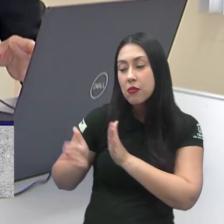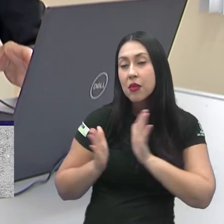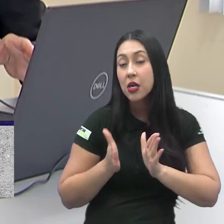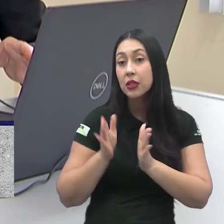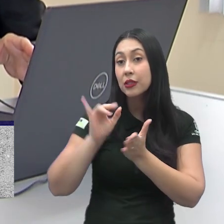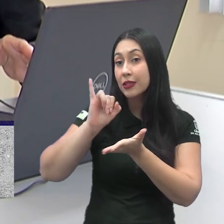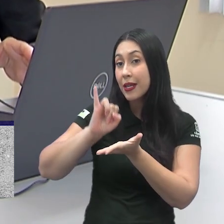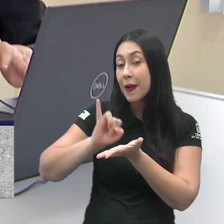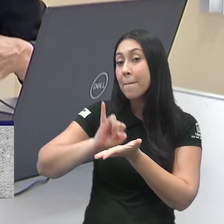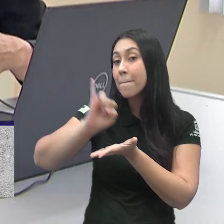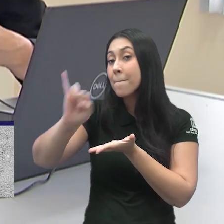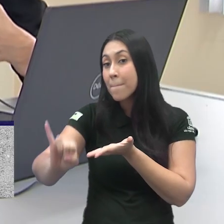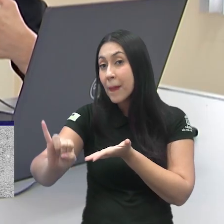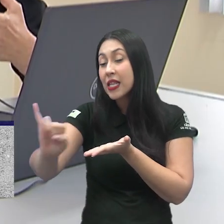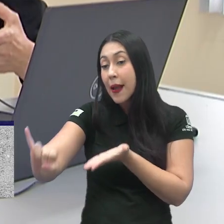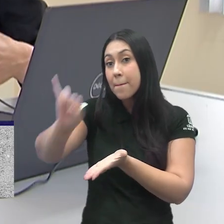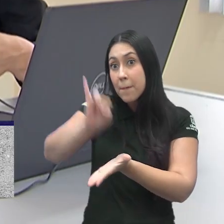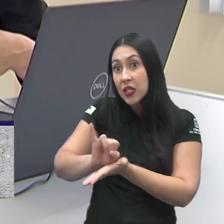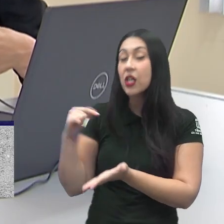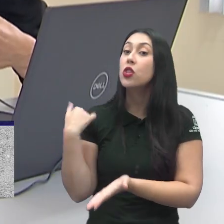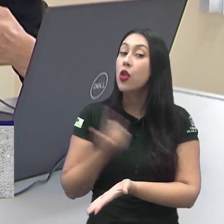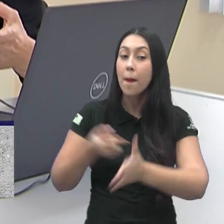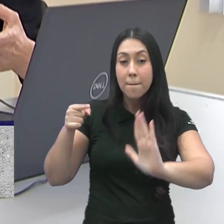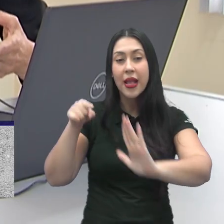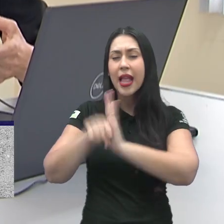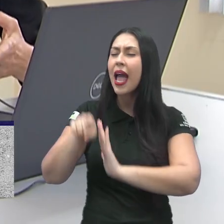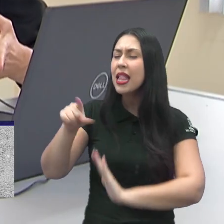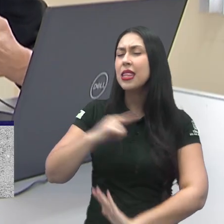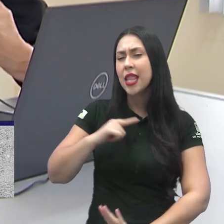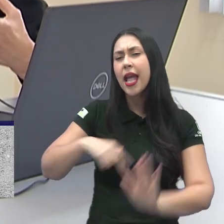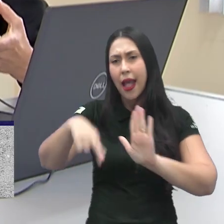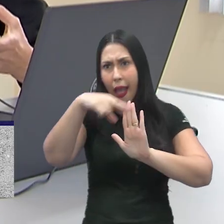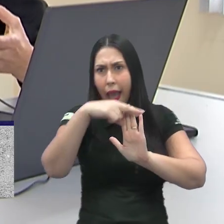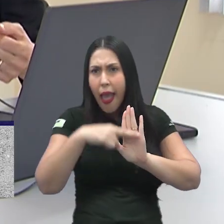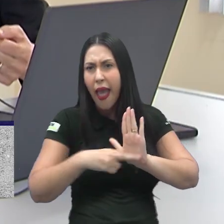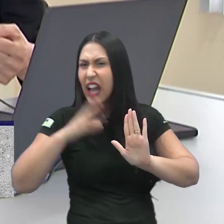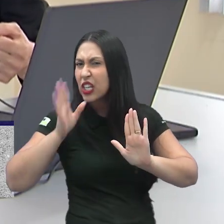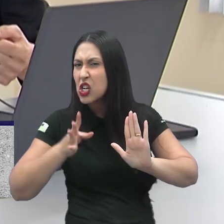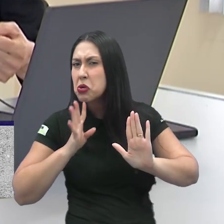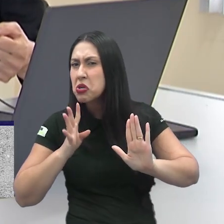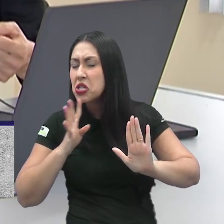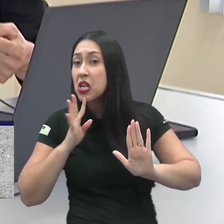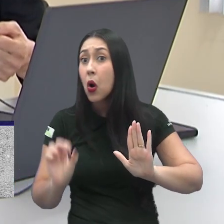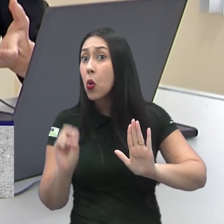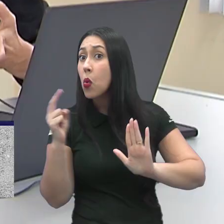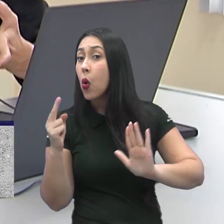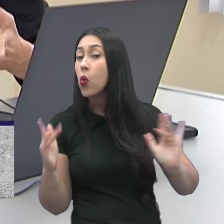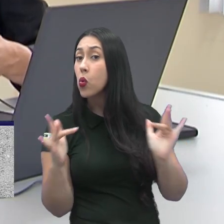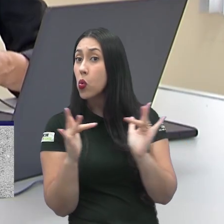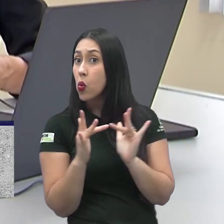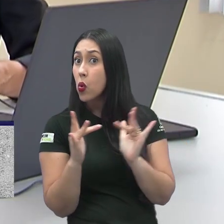processo de importação, se ele recebeu o nosso shipping instruction e como que tá, se ele já entrou em contato